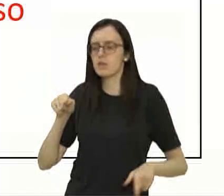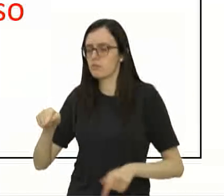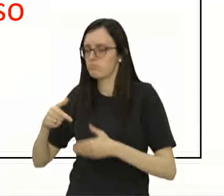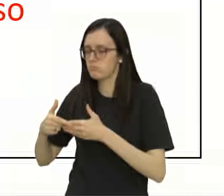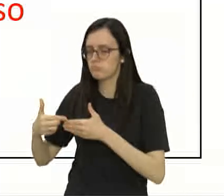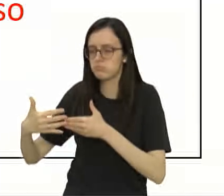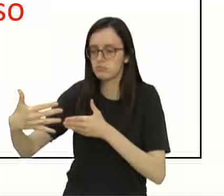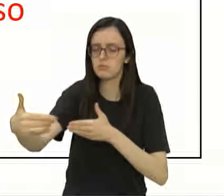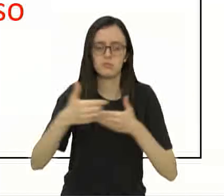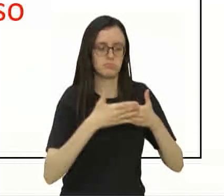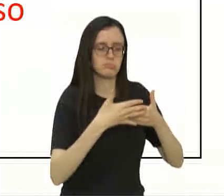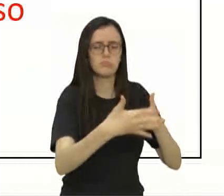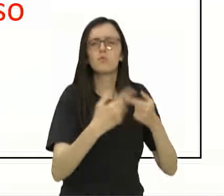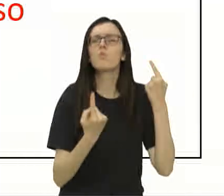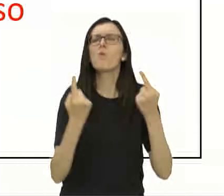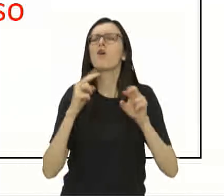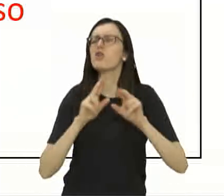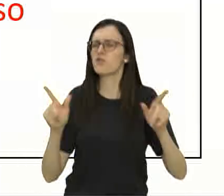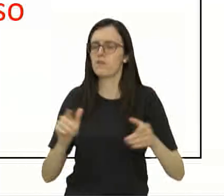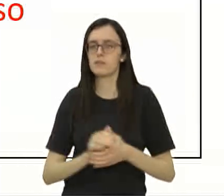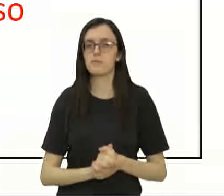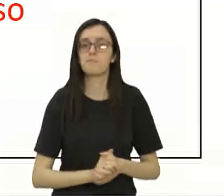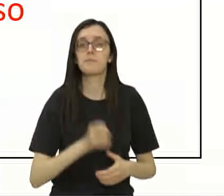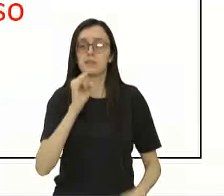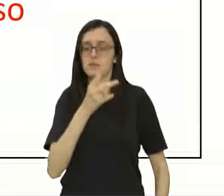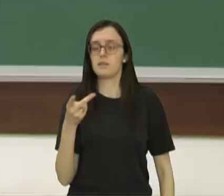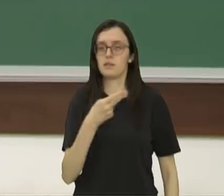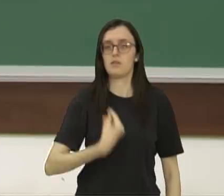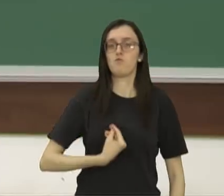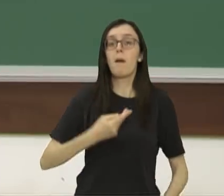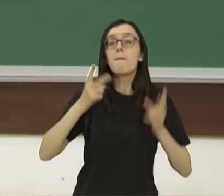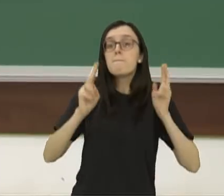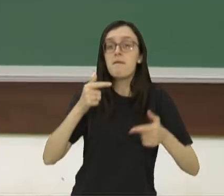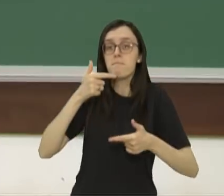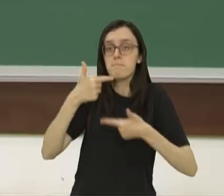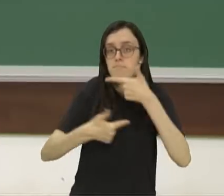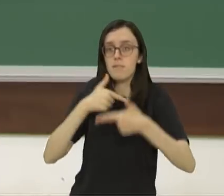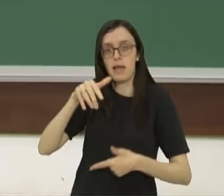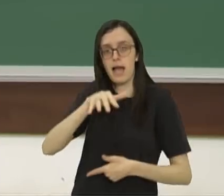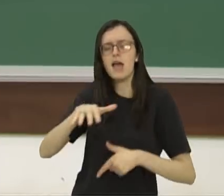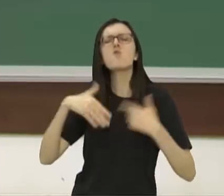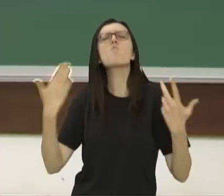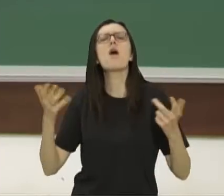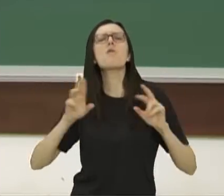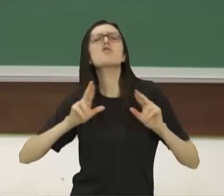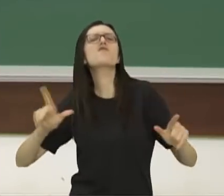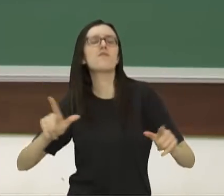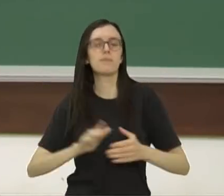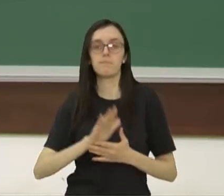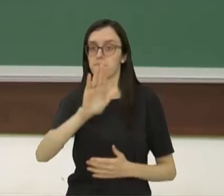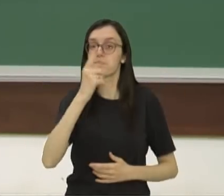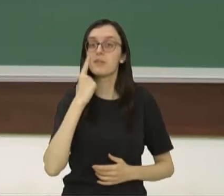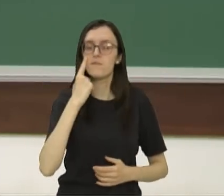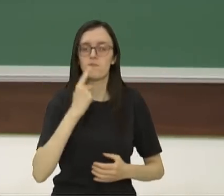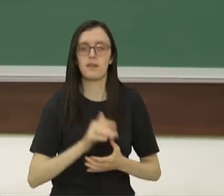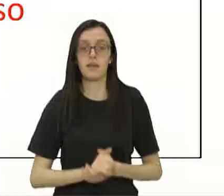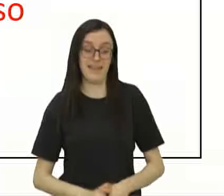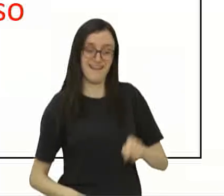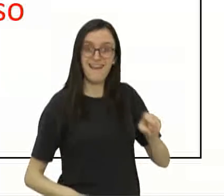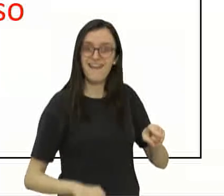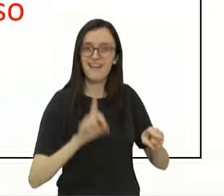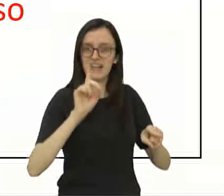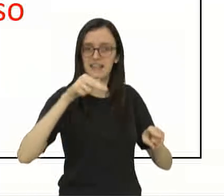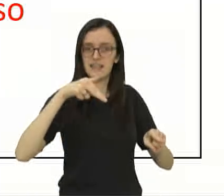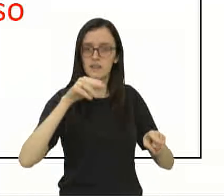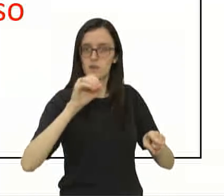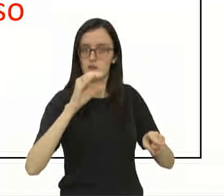Codevasf e do DENOX? Então, se as duas atuam na mesma área, quais são as diferenças? Então, vamos ver. O DENOX